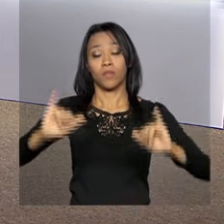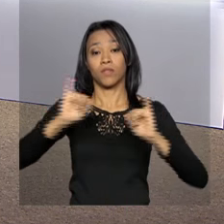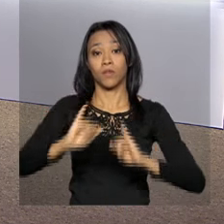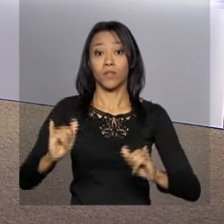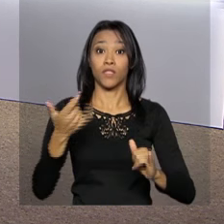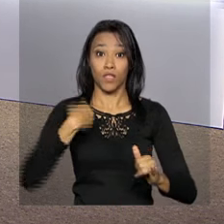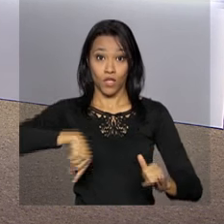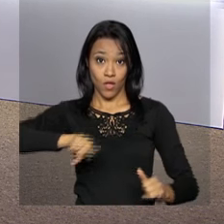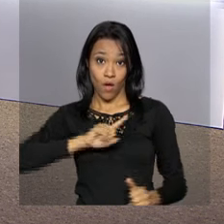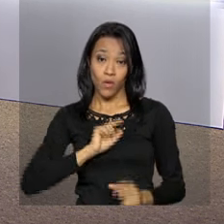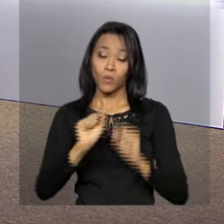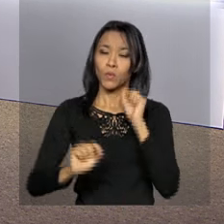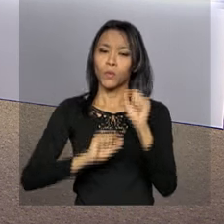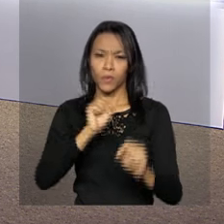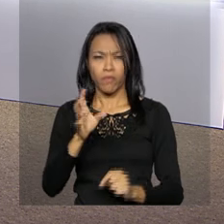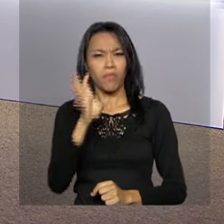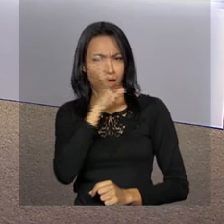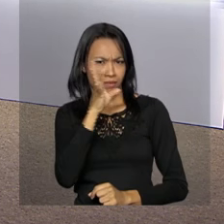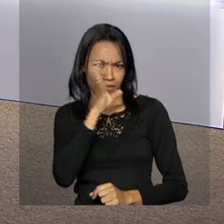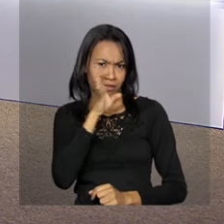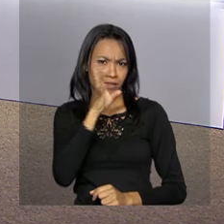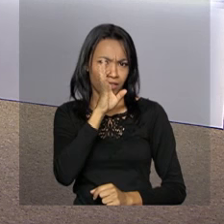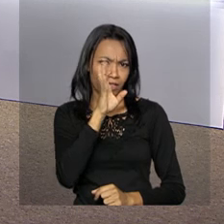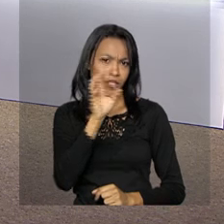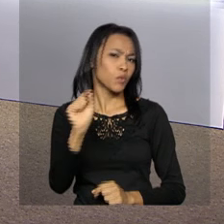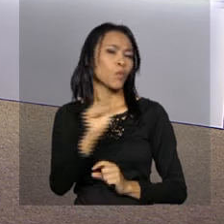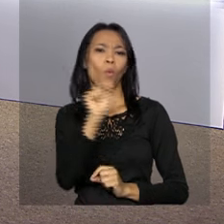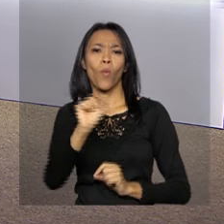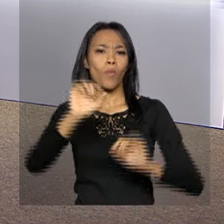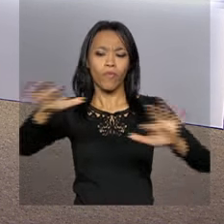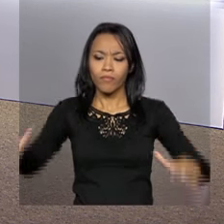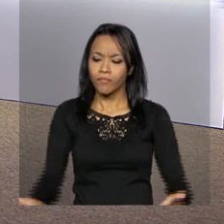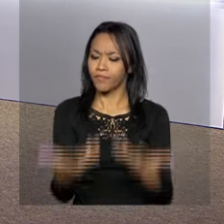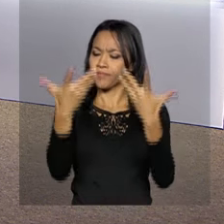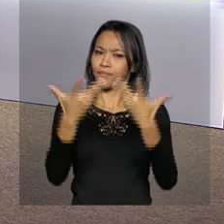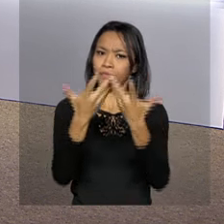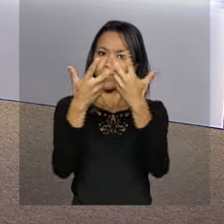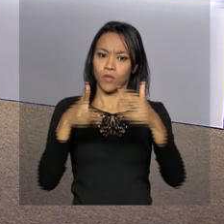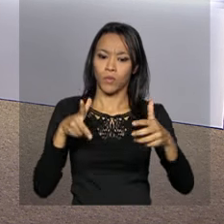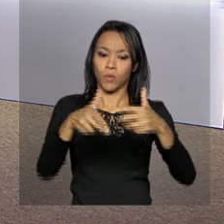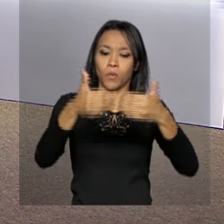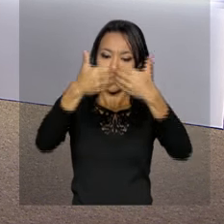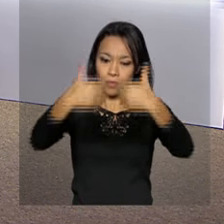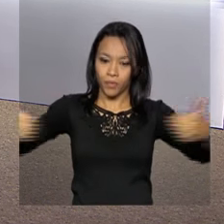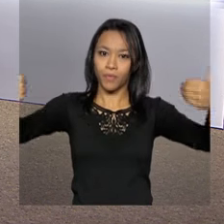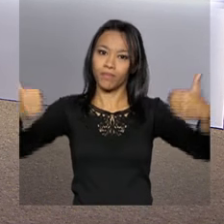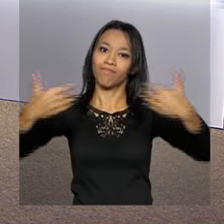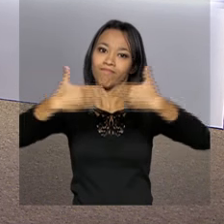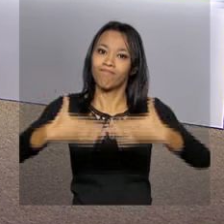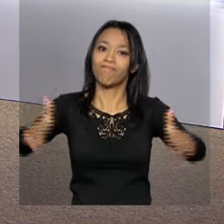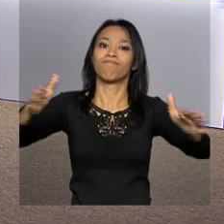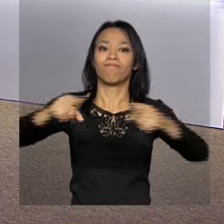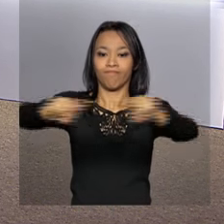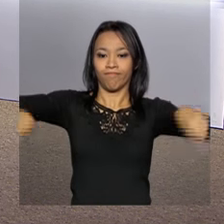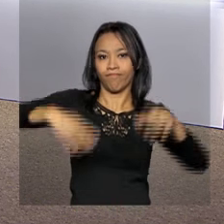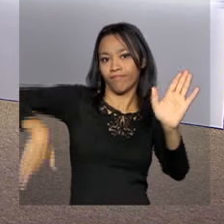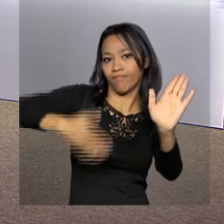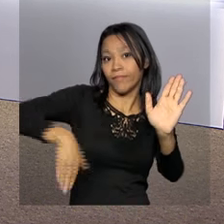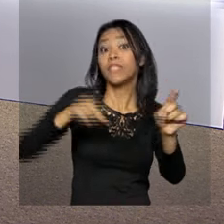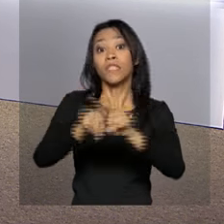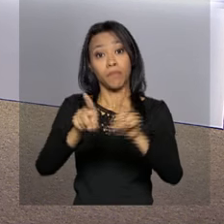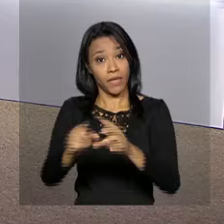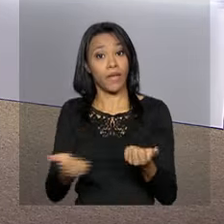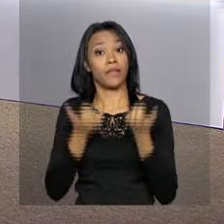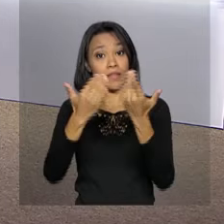E a gente acompanha a transmissão dessa inauguração do Parque Olímpico e também da entrega de ambulâncias lá no Rio de Janeiro. Você acompanha